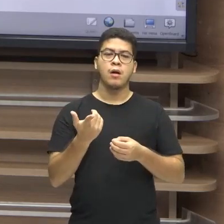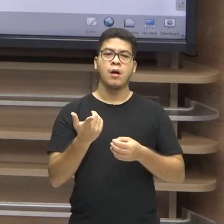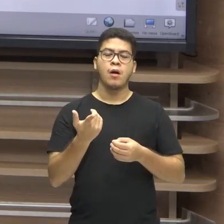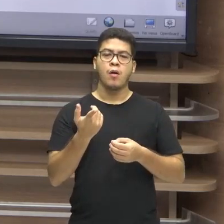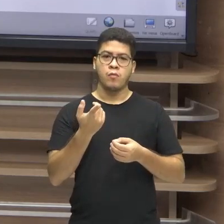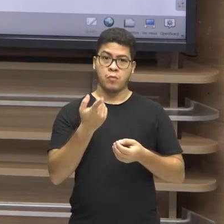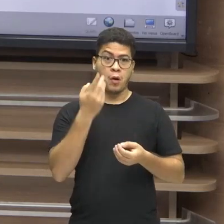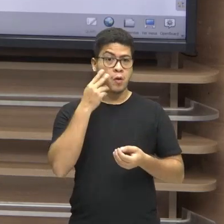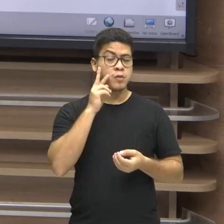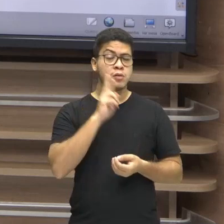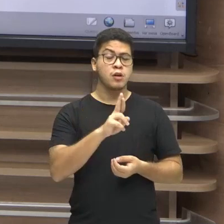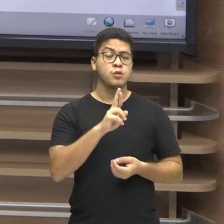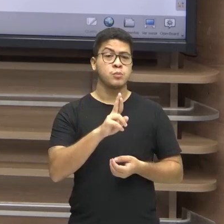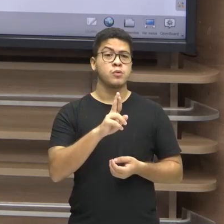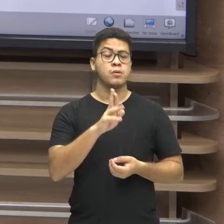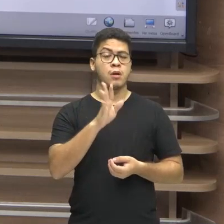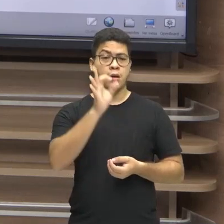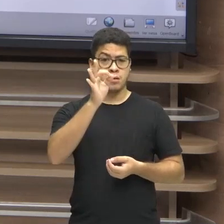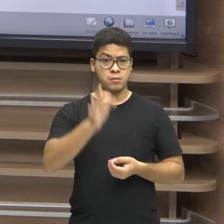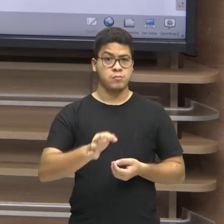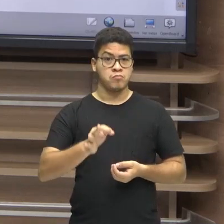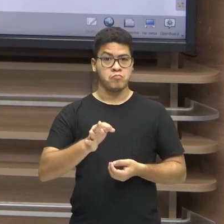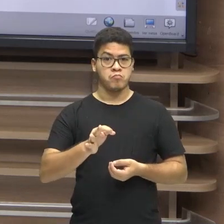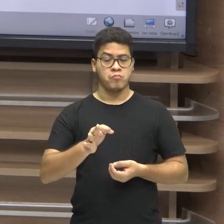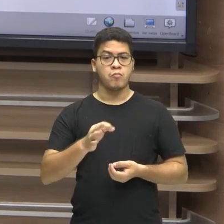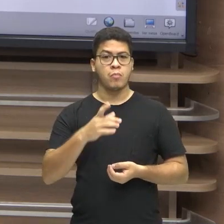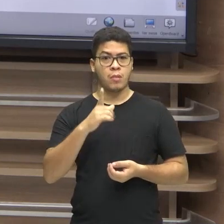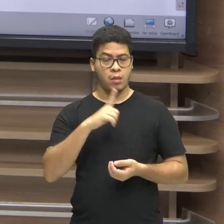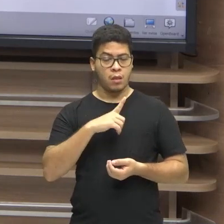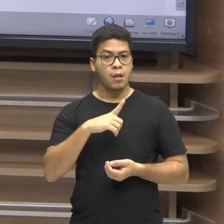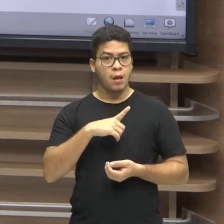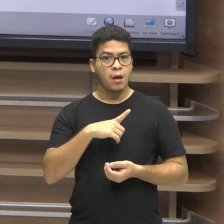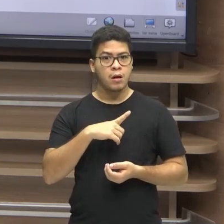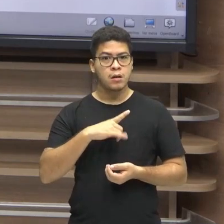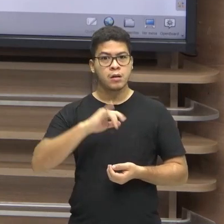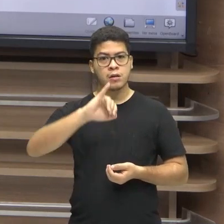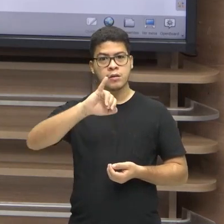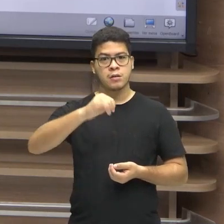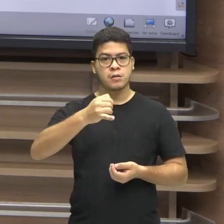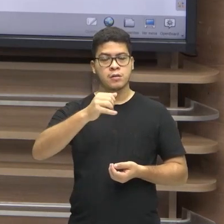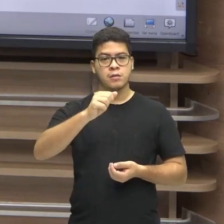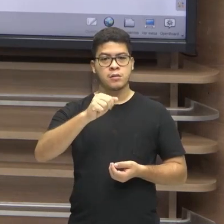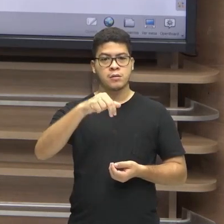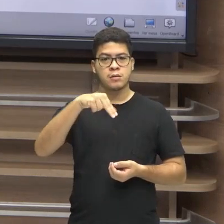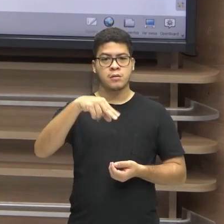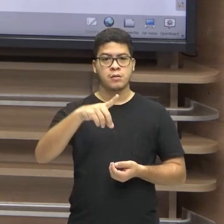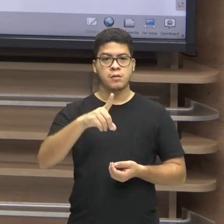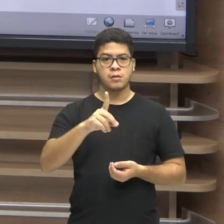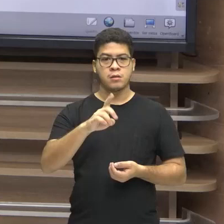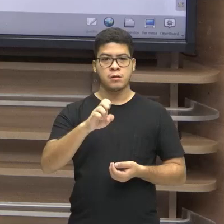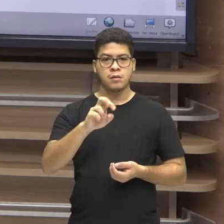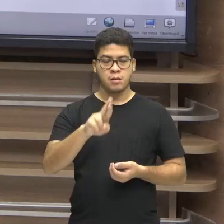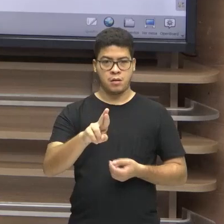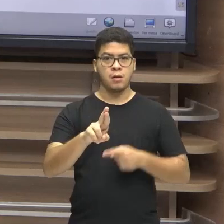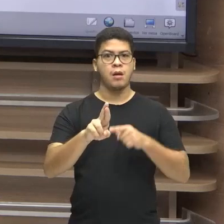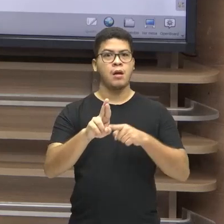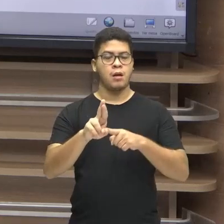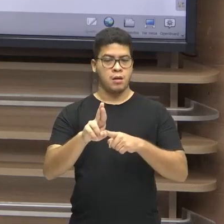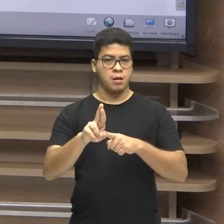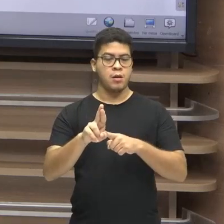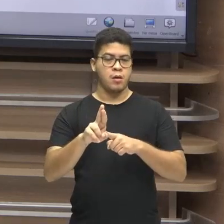o gabarito, tá bom? Vamos lá então. O Jade colocou aqui questão